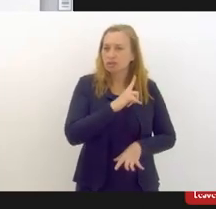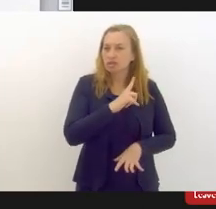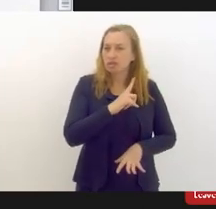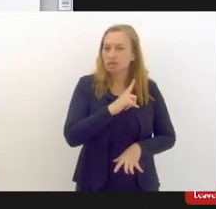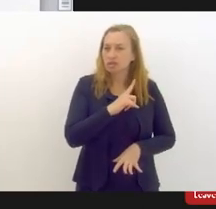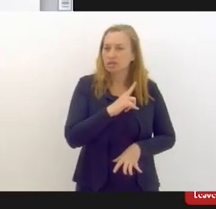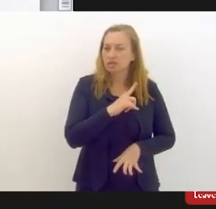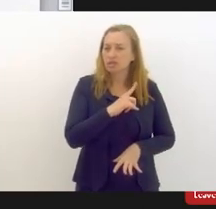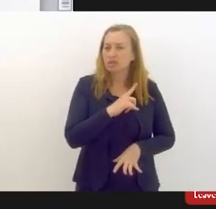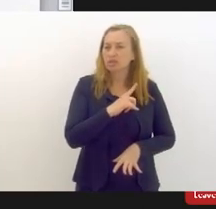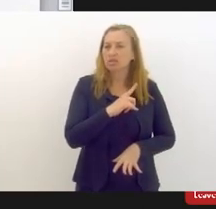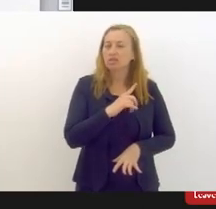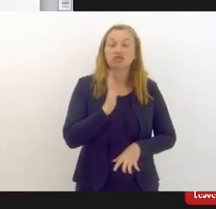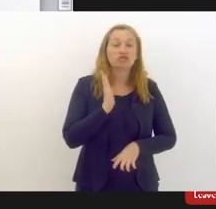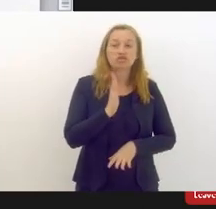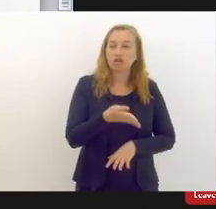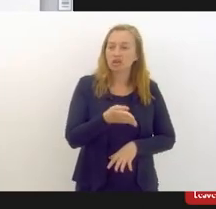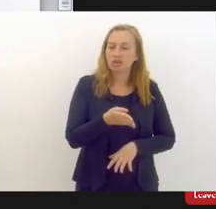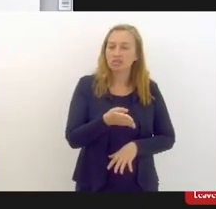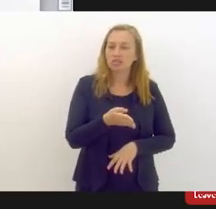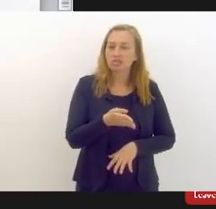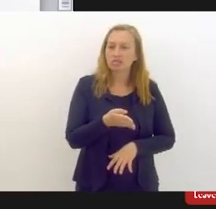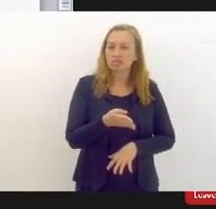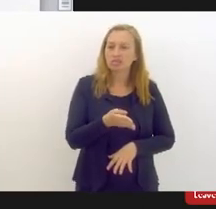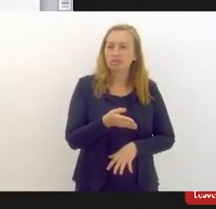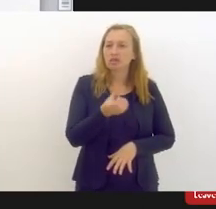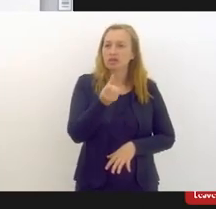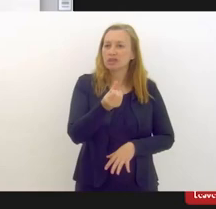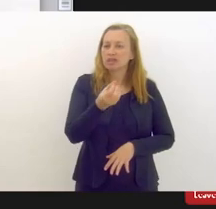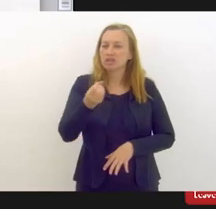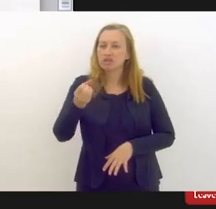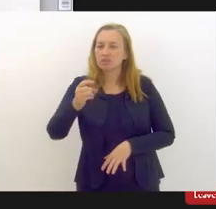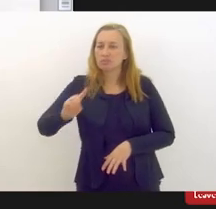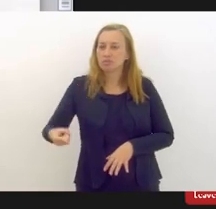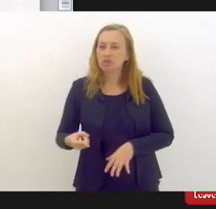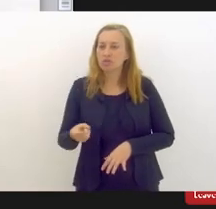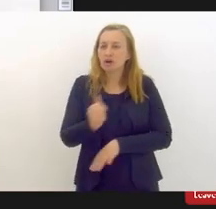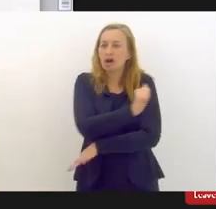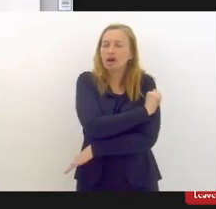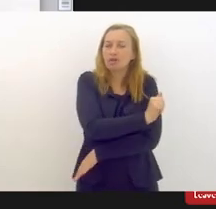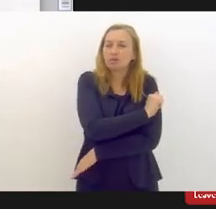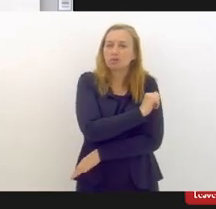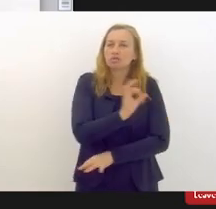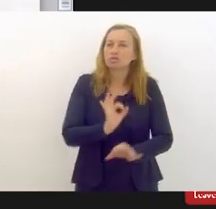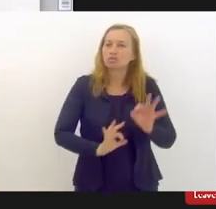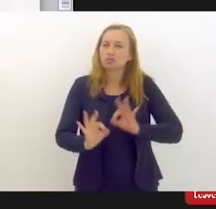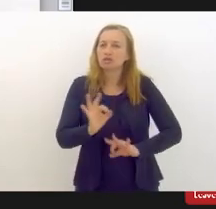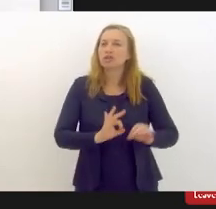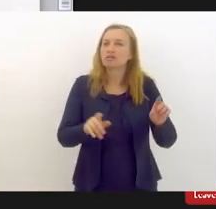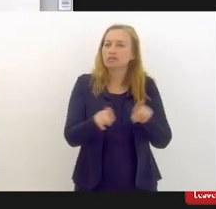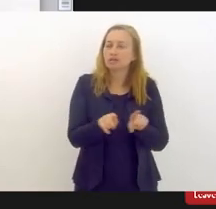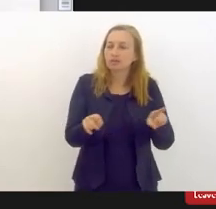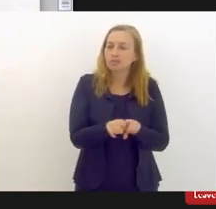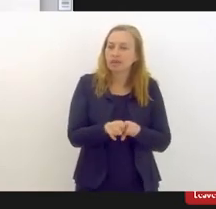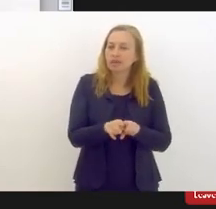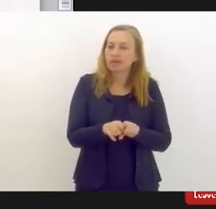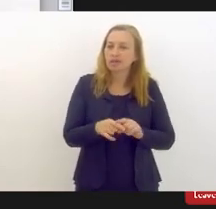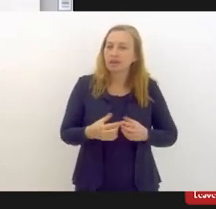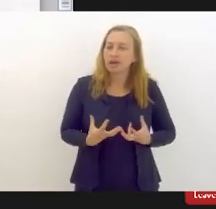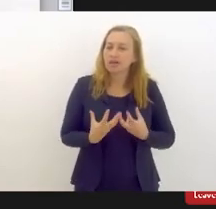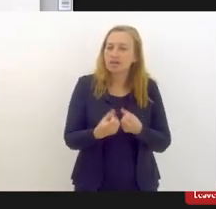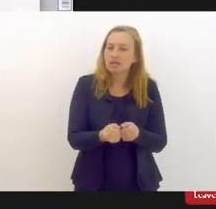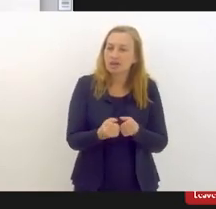que atendem diretamente a cerca de 6 mil estudantes. Esse projeto é um projeto também muito abraçado